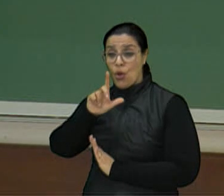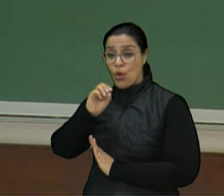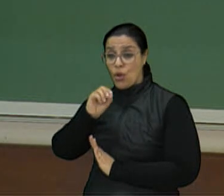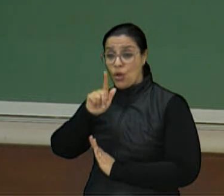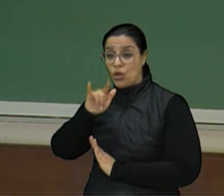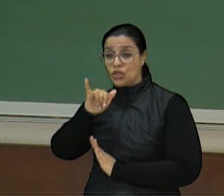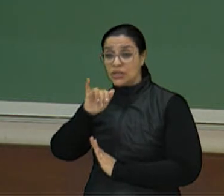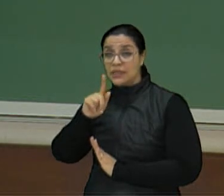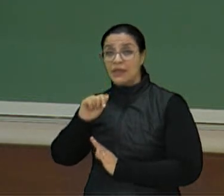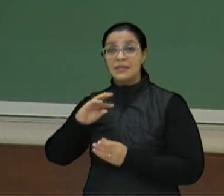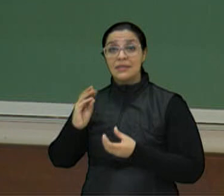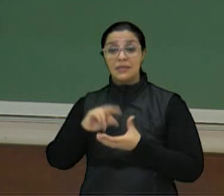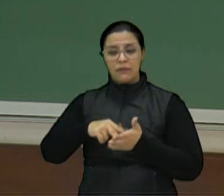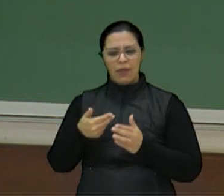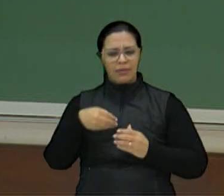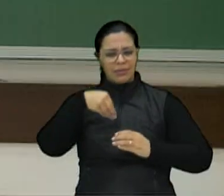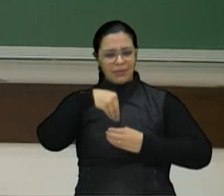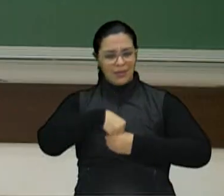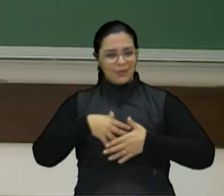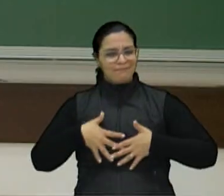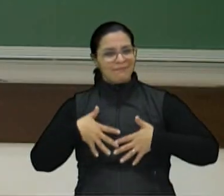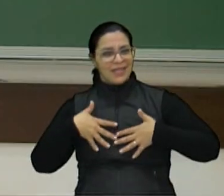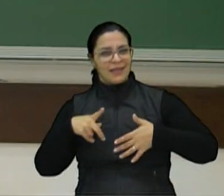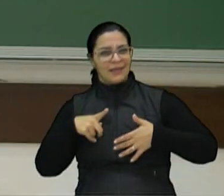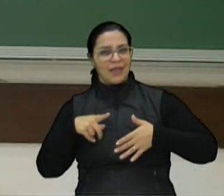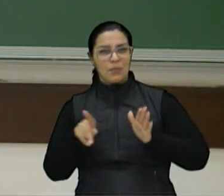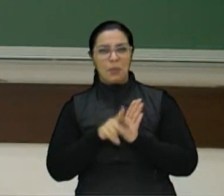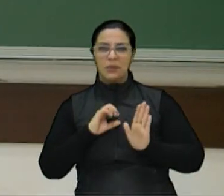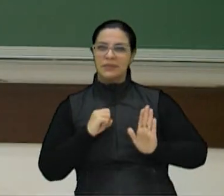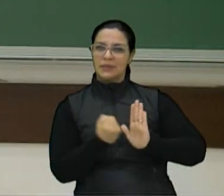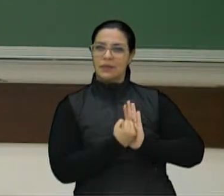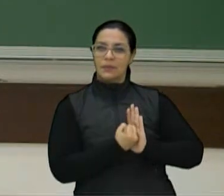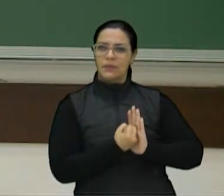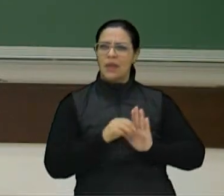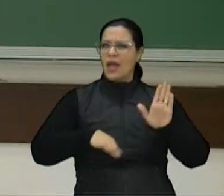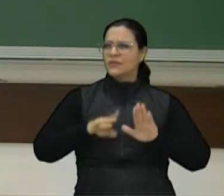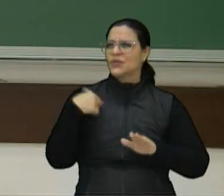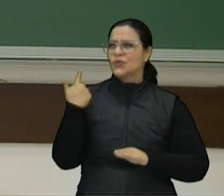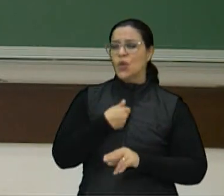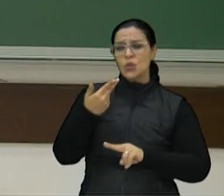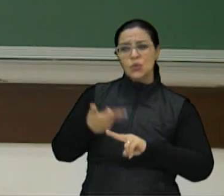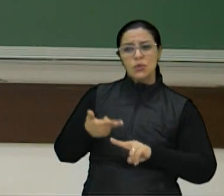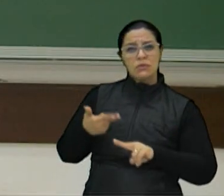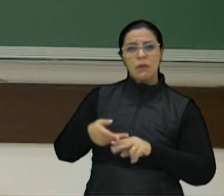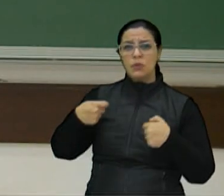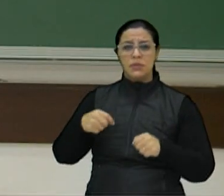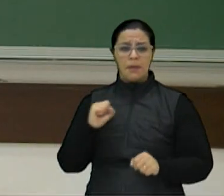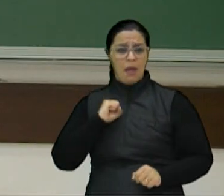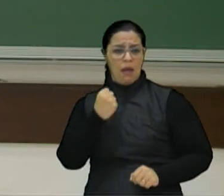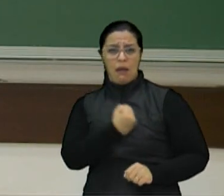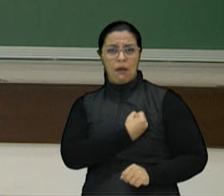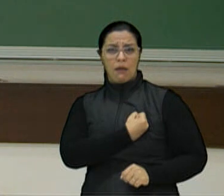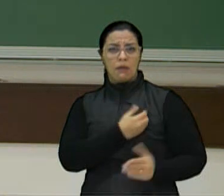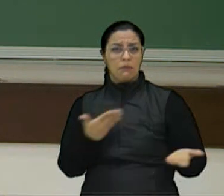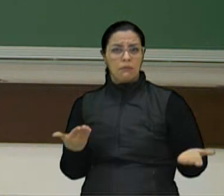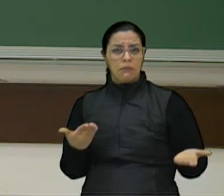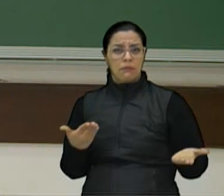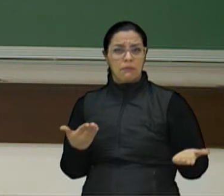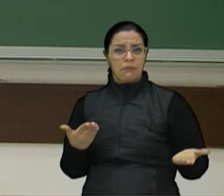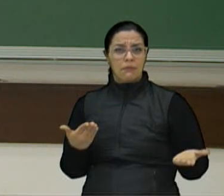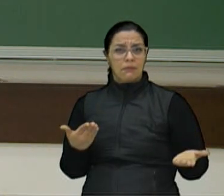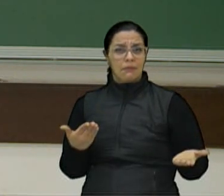assim? Note que certas coisas que nós usamos não precisa estar escrito a marca, só basta ter